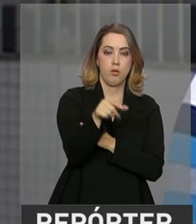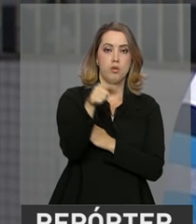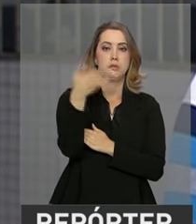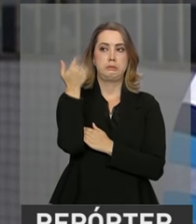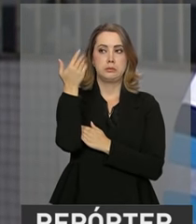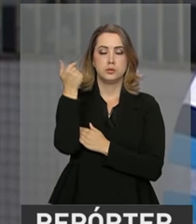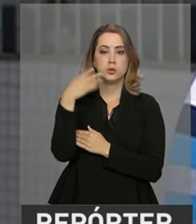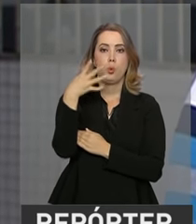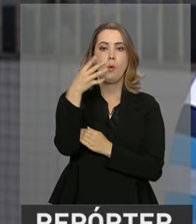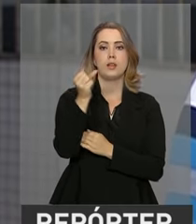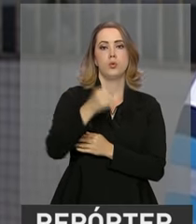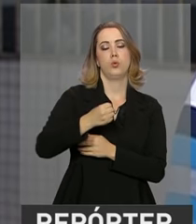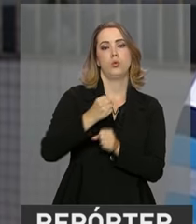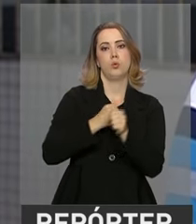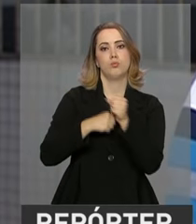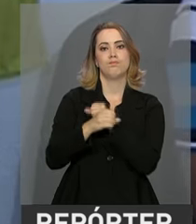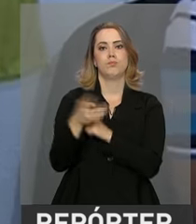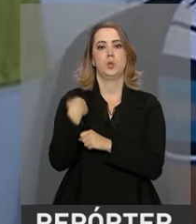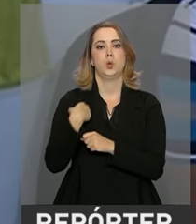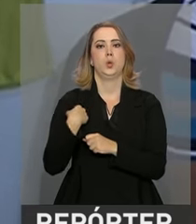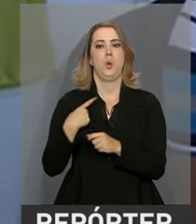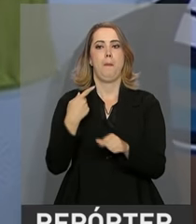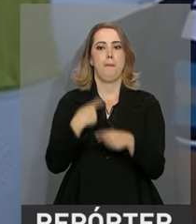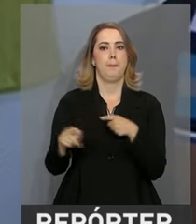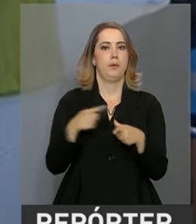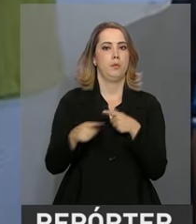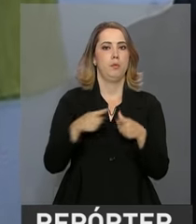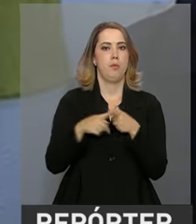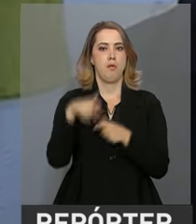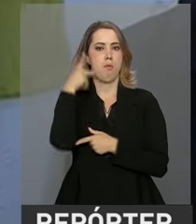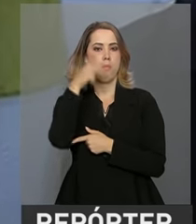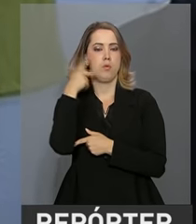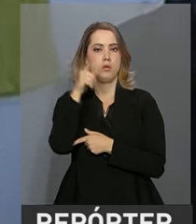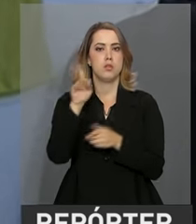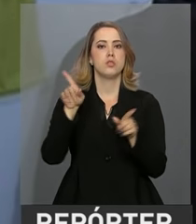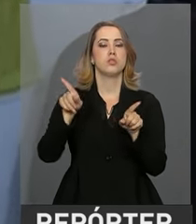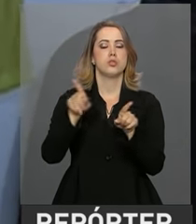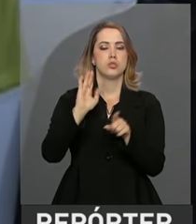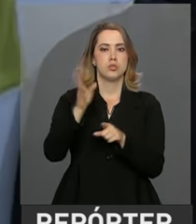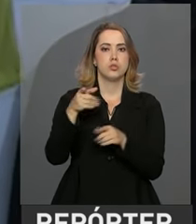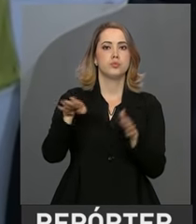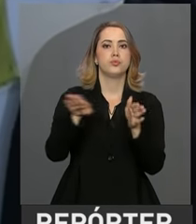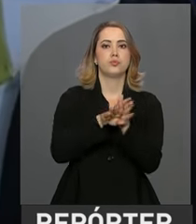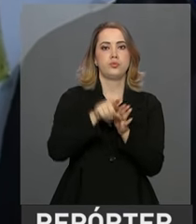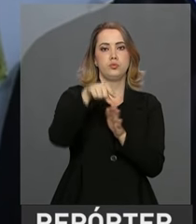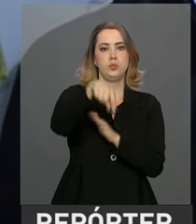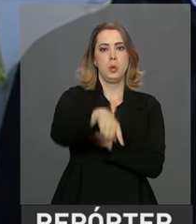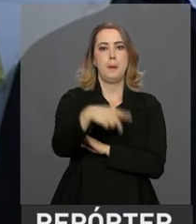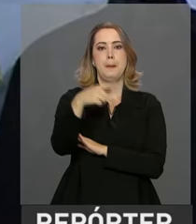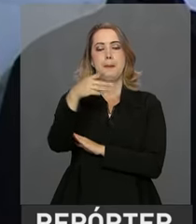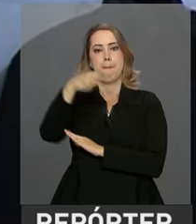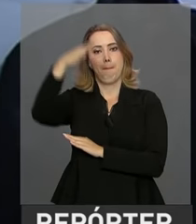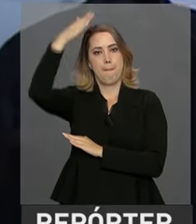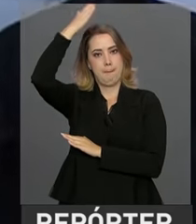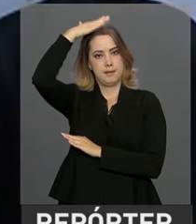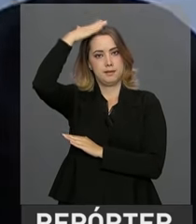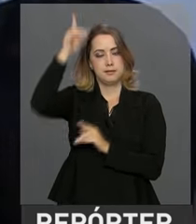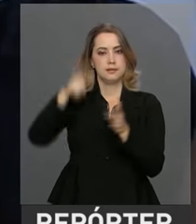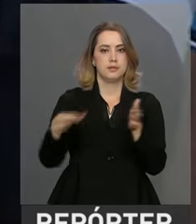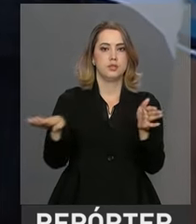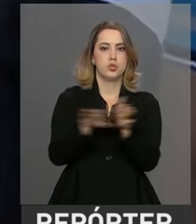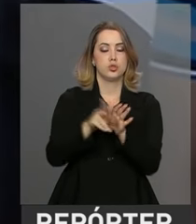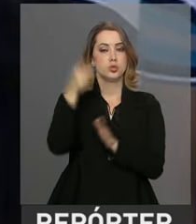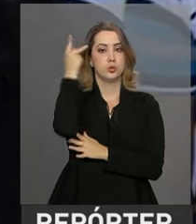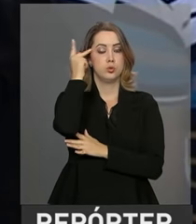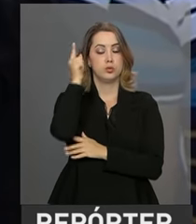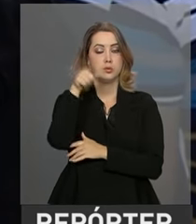anos por conta da perseguição política. No Brasil passou pelo Paraná antes de chegar em São Paulo, onde trabalha no